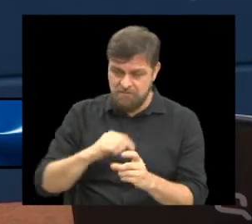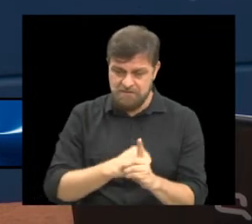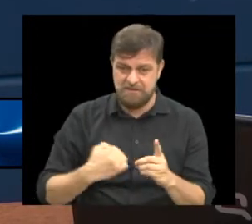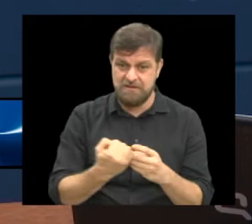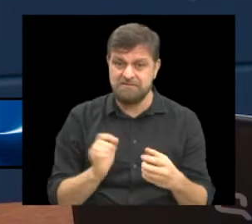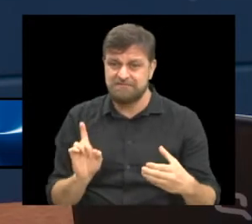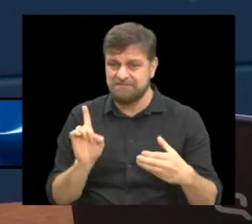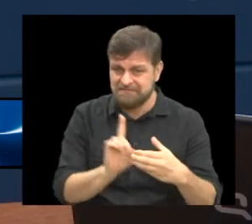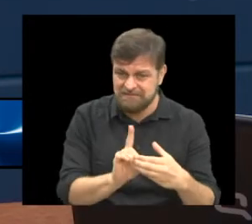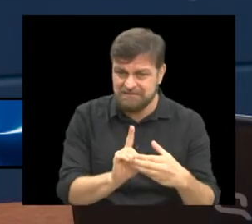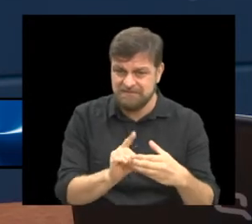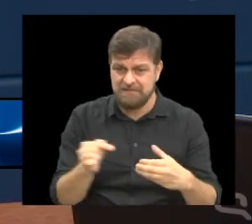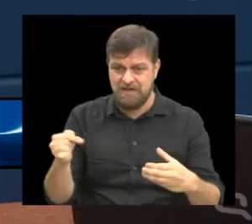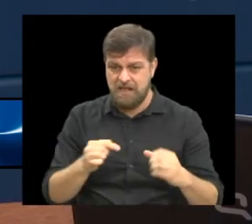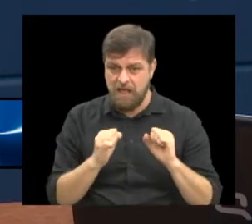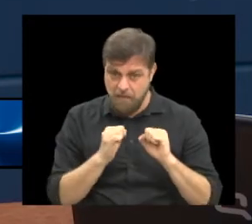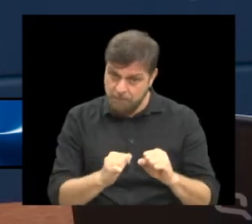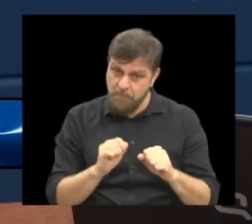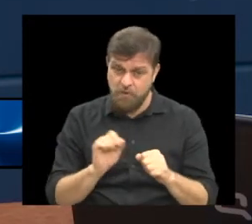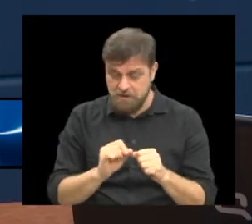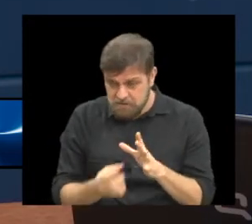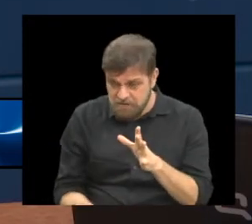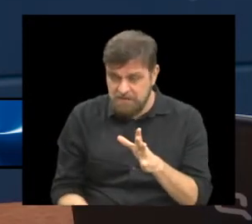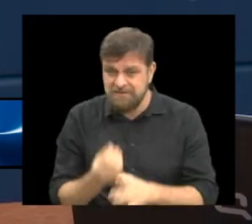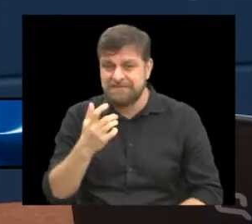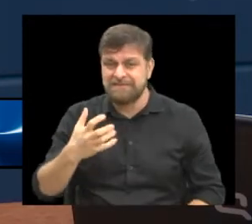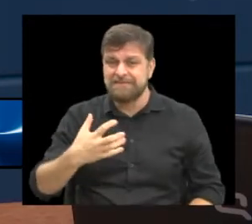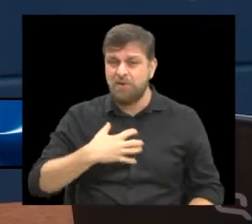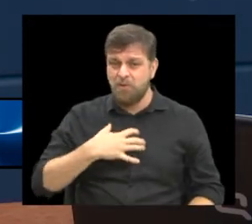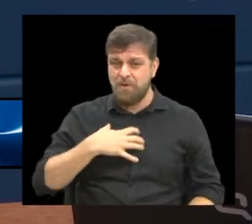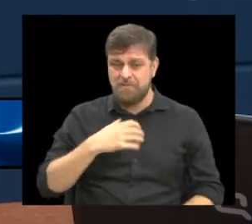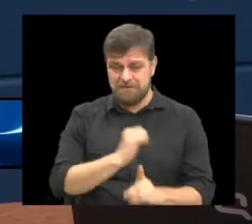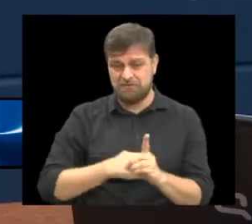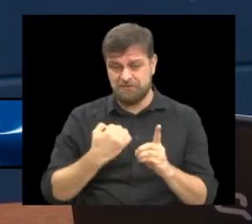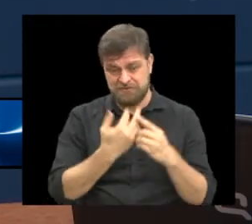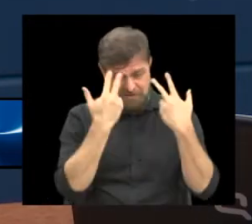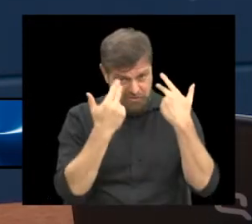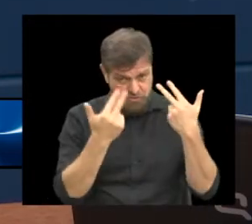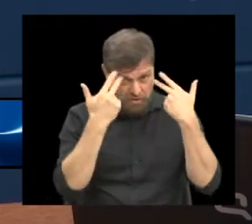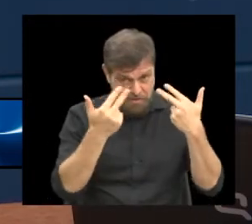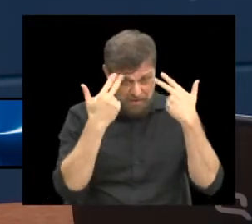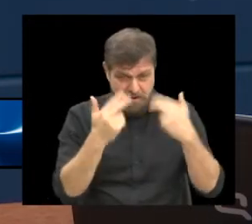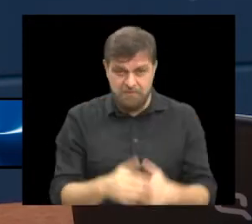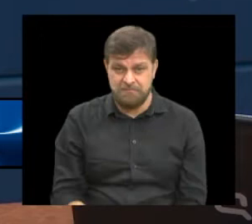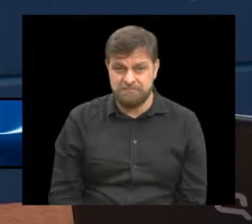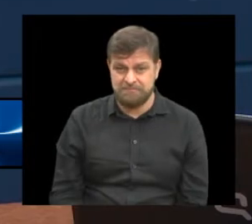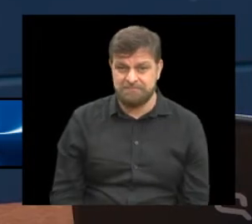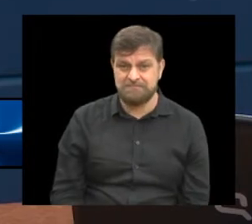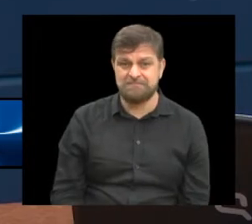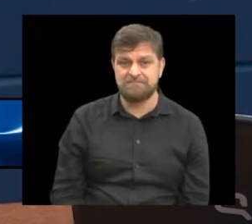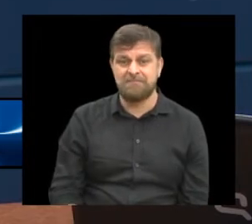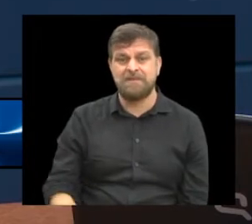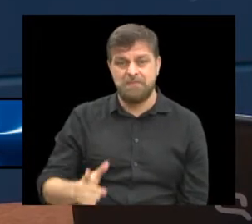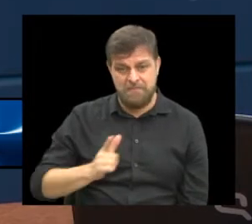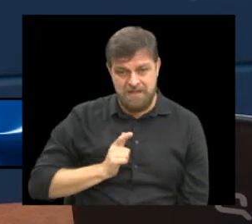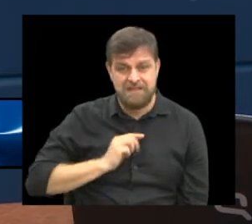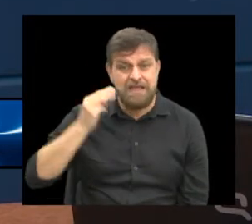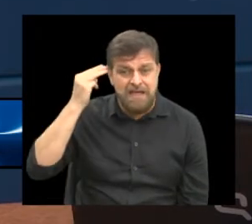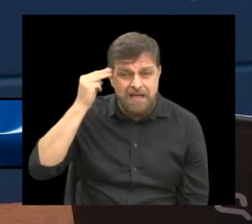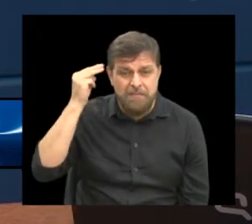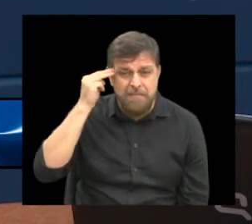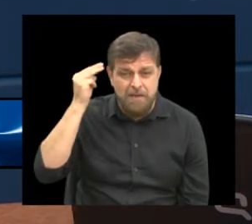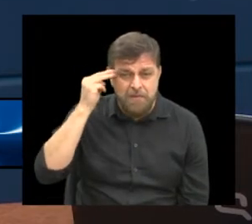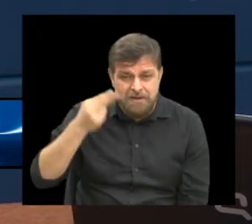sociedade, você até pode fazer com que ela tenha comportamentos sociais normais, típicos, mas que ela vai ter uma